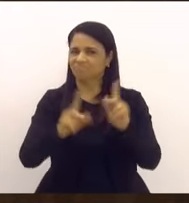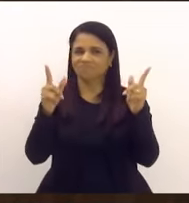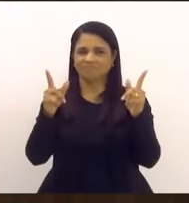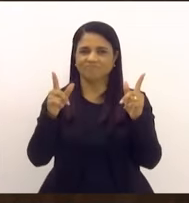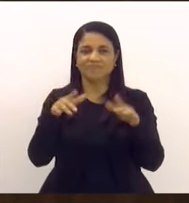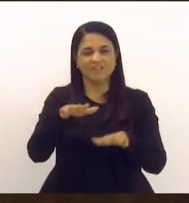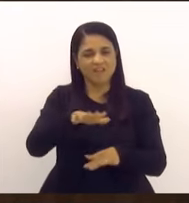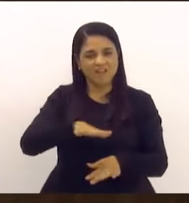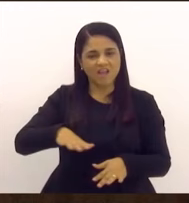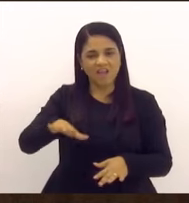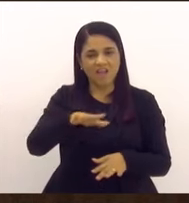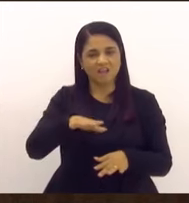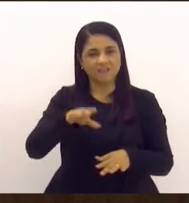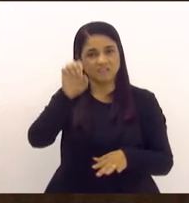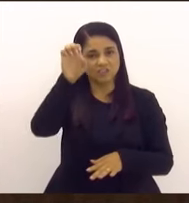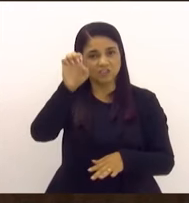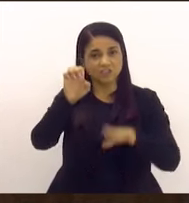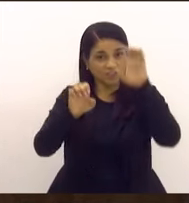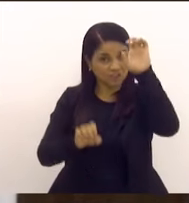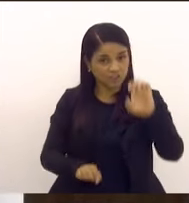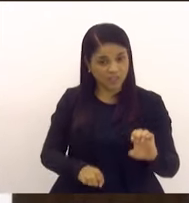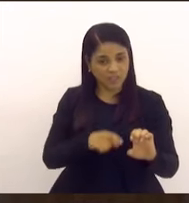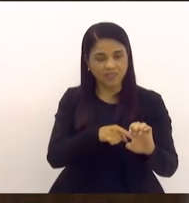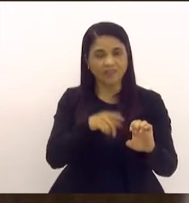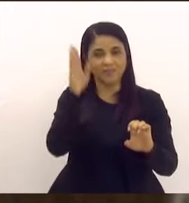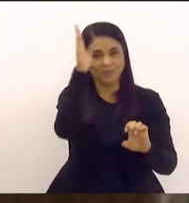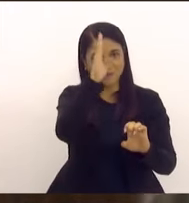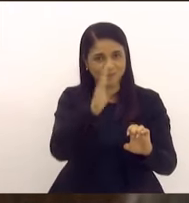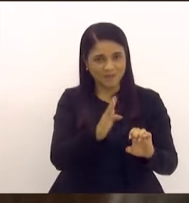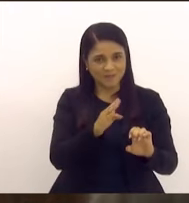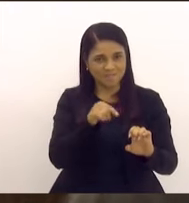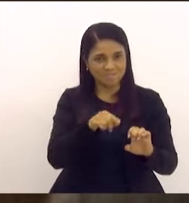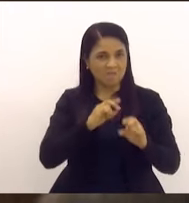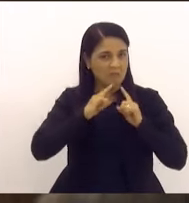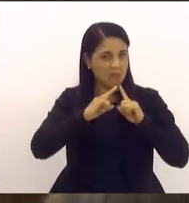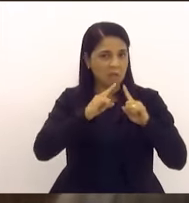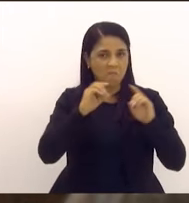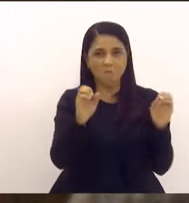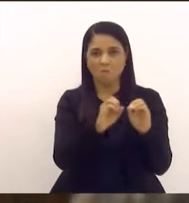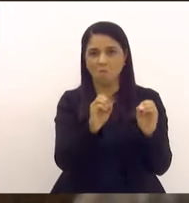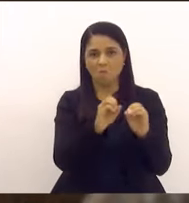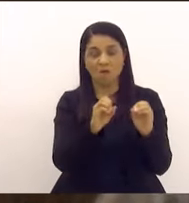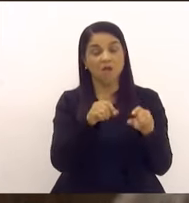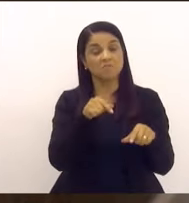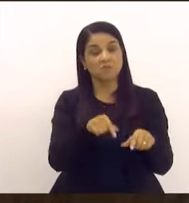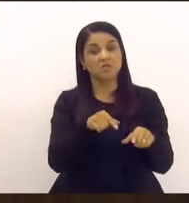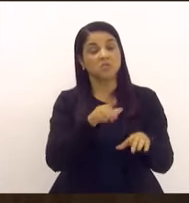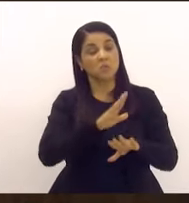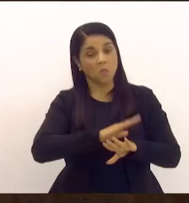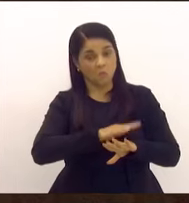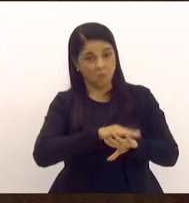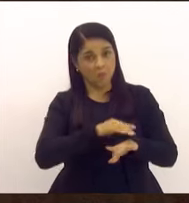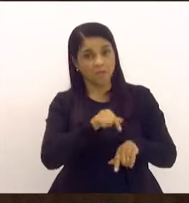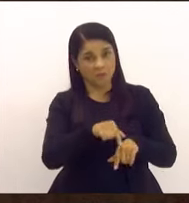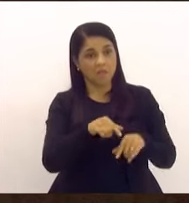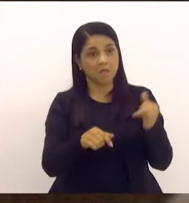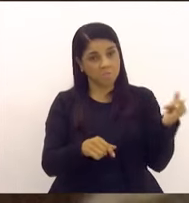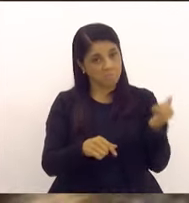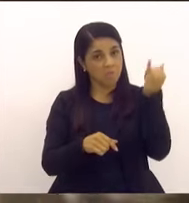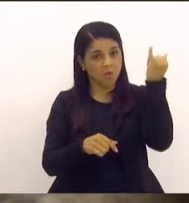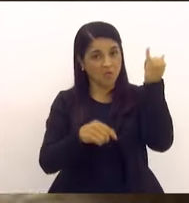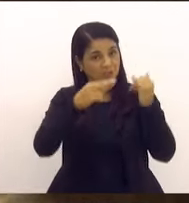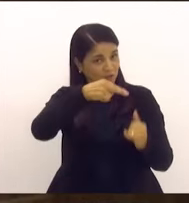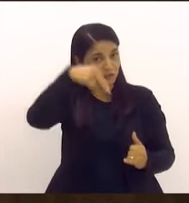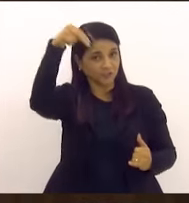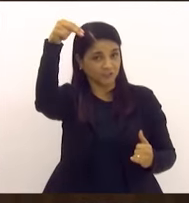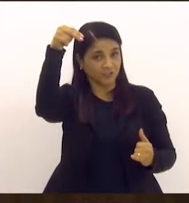da esquerda do nosso país em reclamar. Porque naquele momento, para eles, aquilo era importante